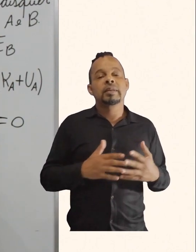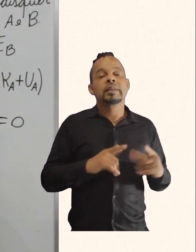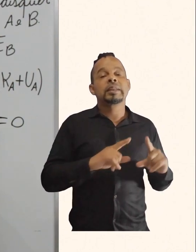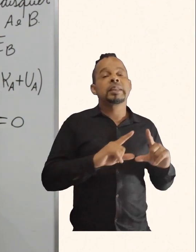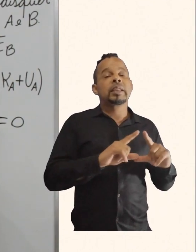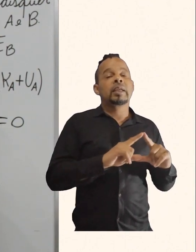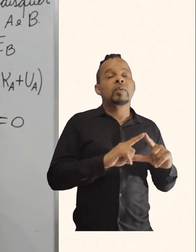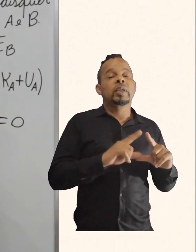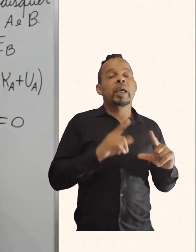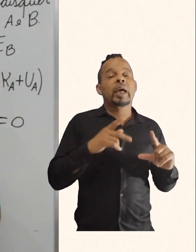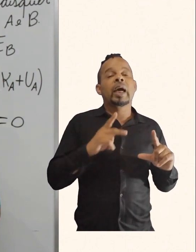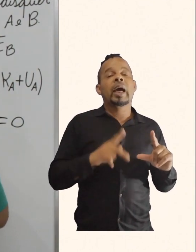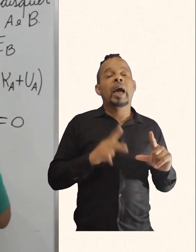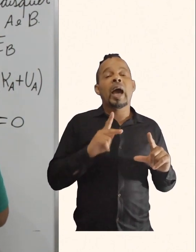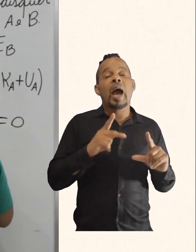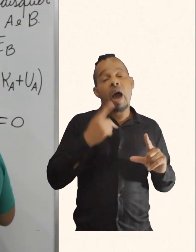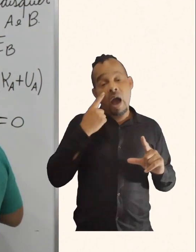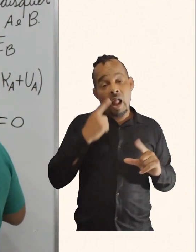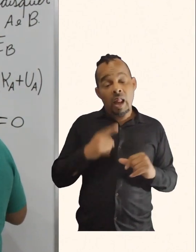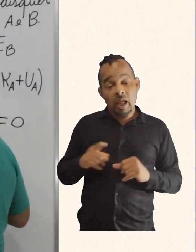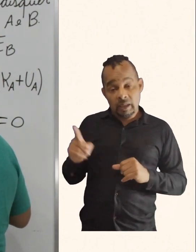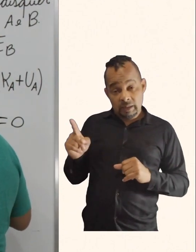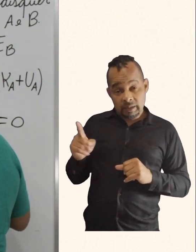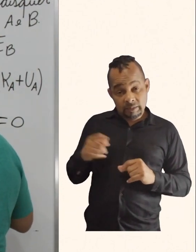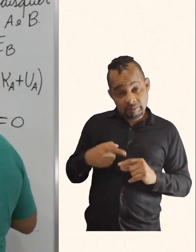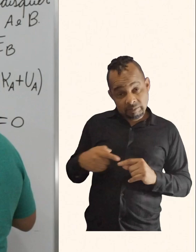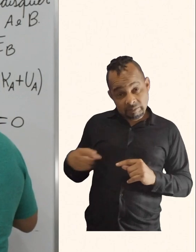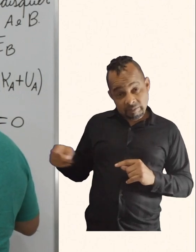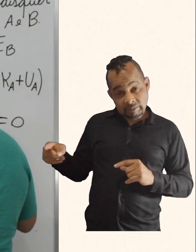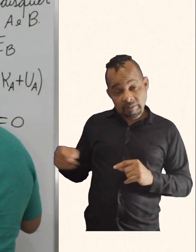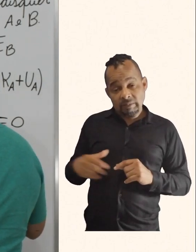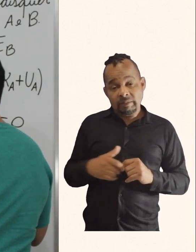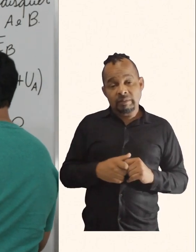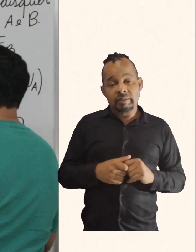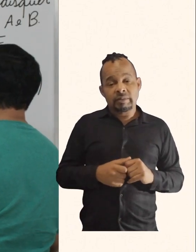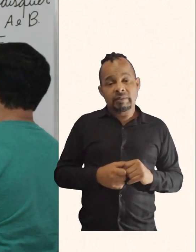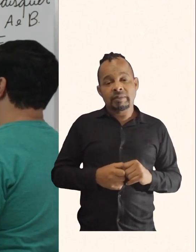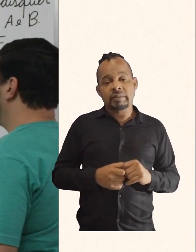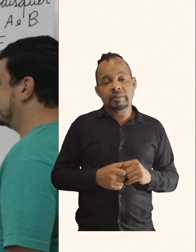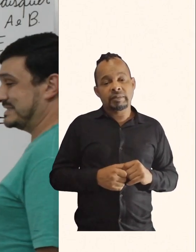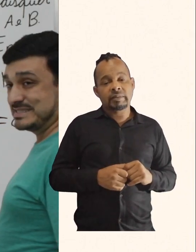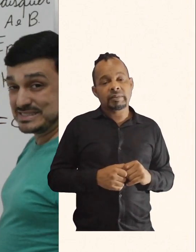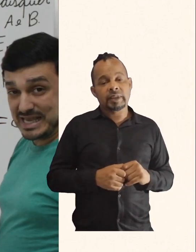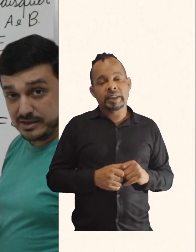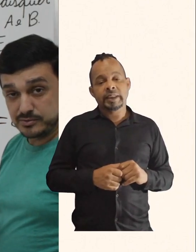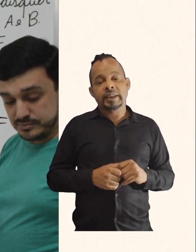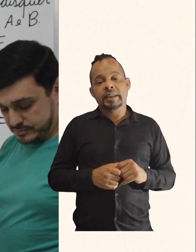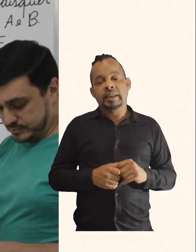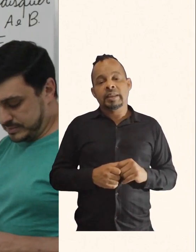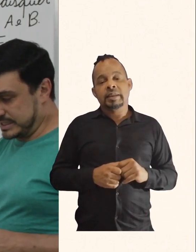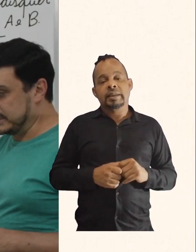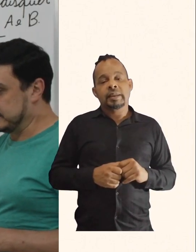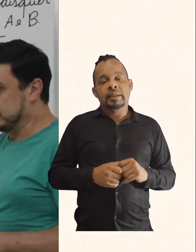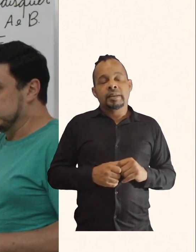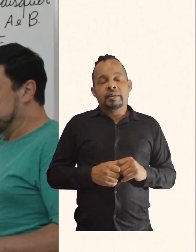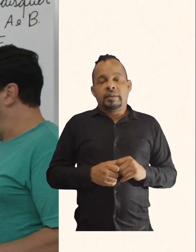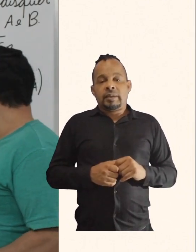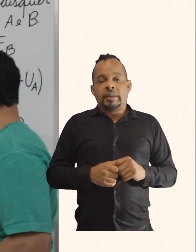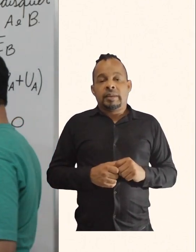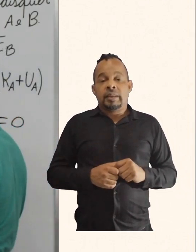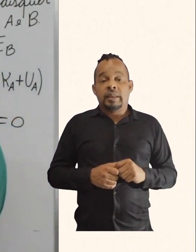ΔK mais ΔU igual a zero.